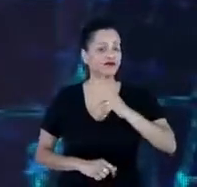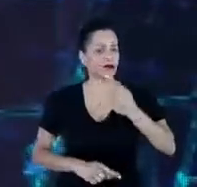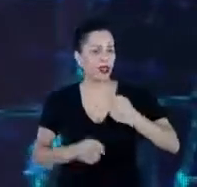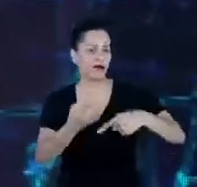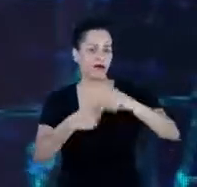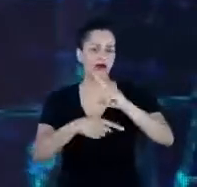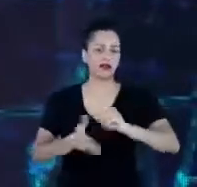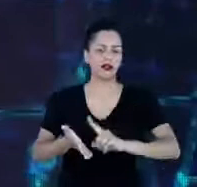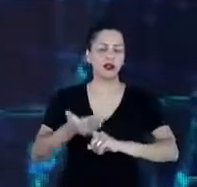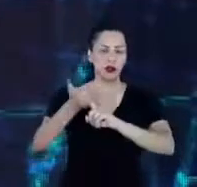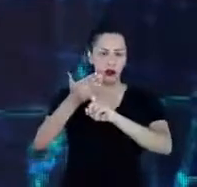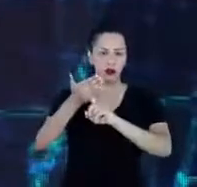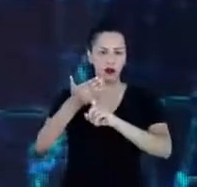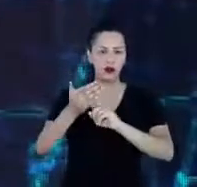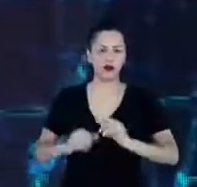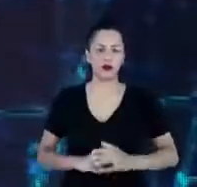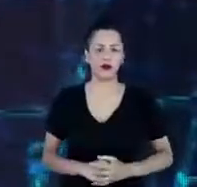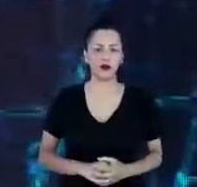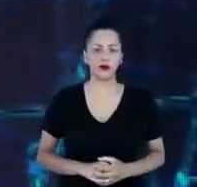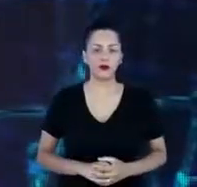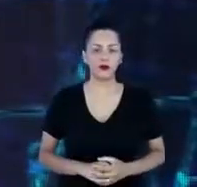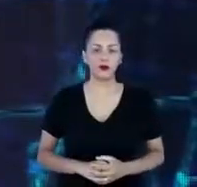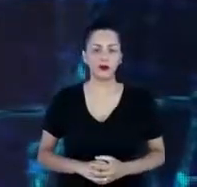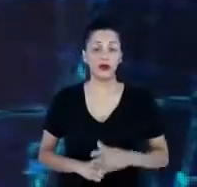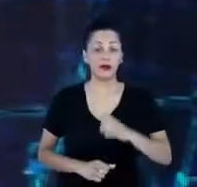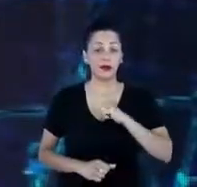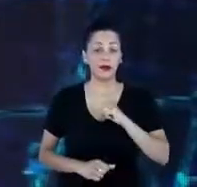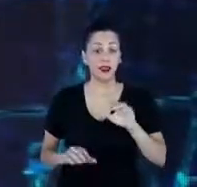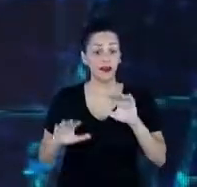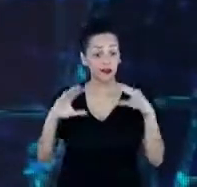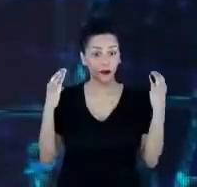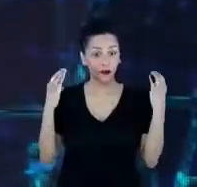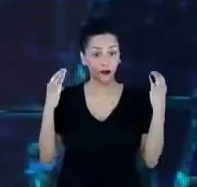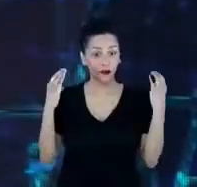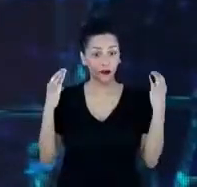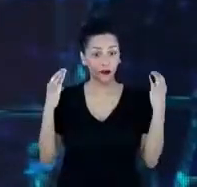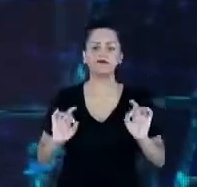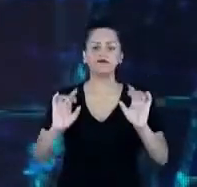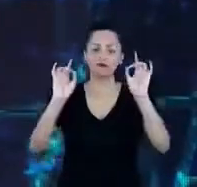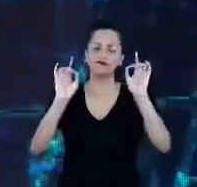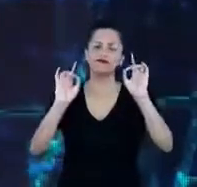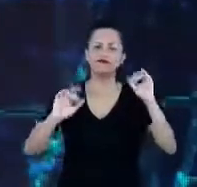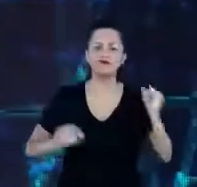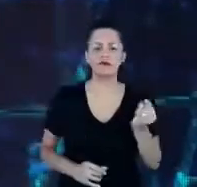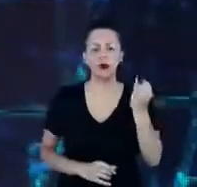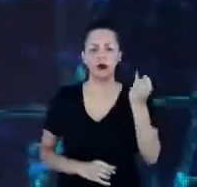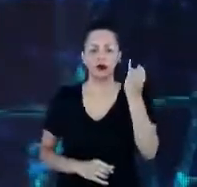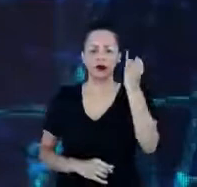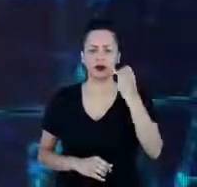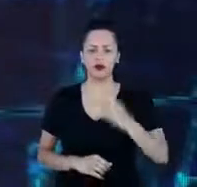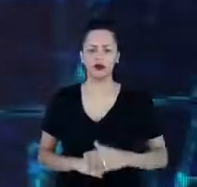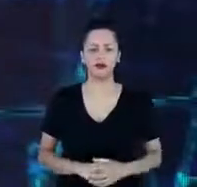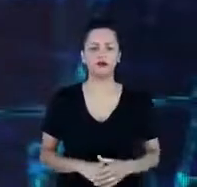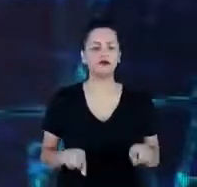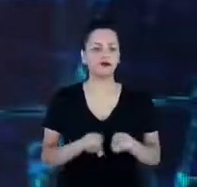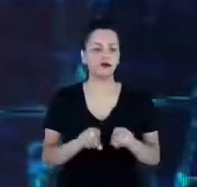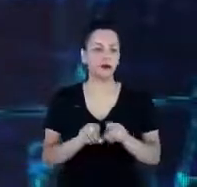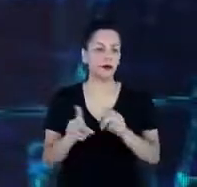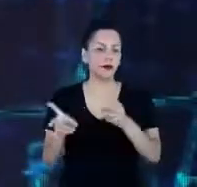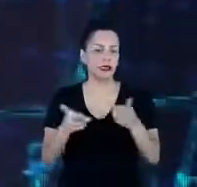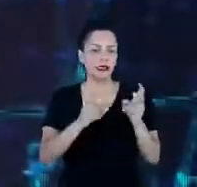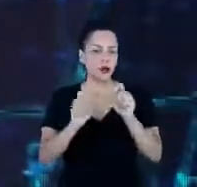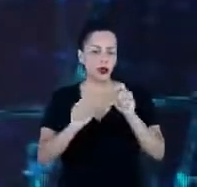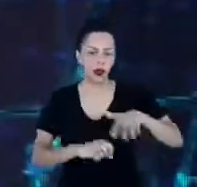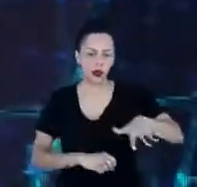O que torna esse fórum especialmente significativo e é notório que o setor